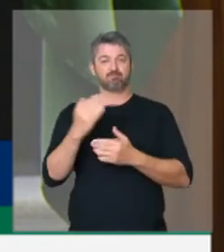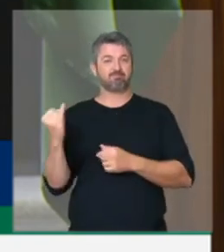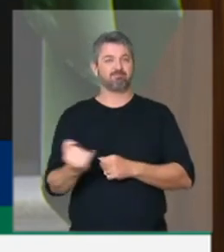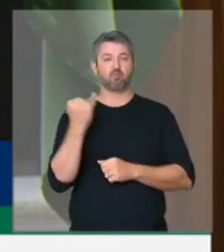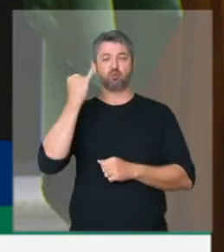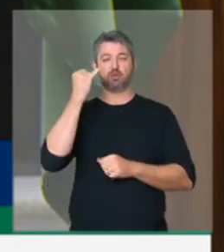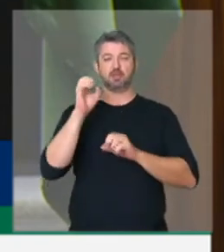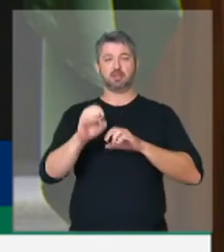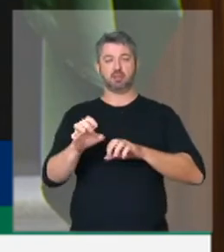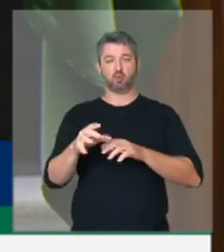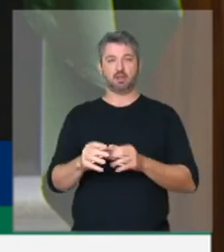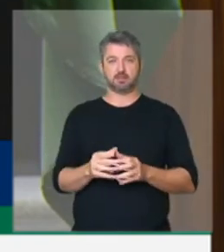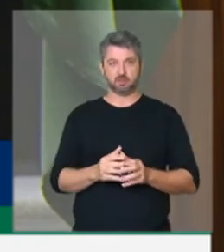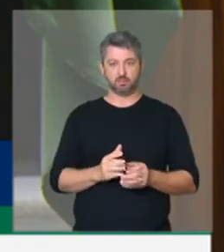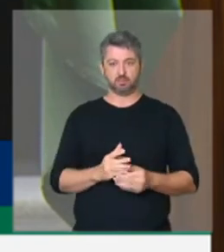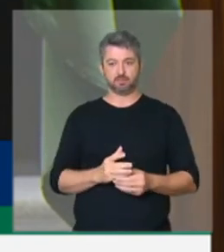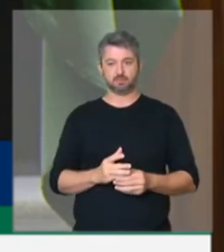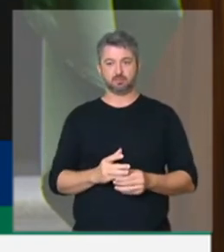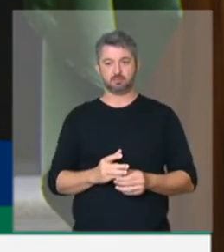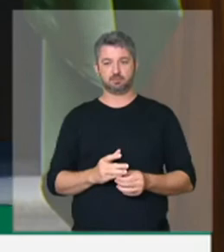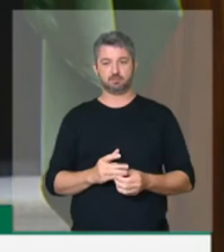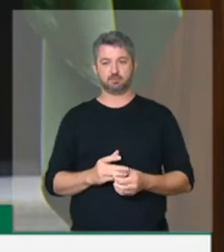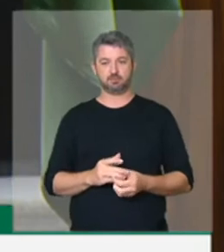com financiamento.